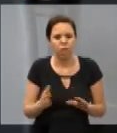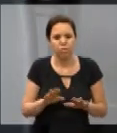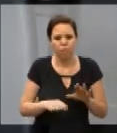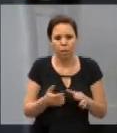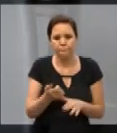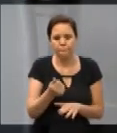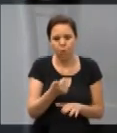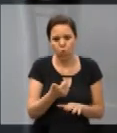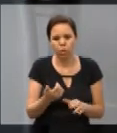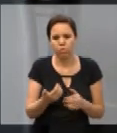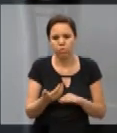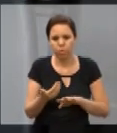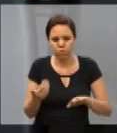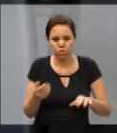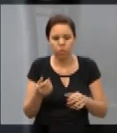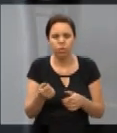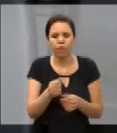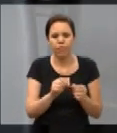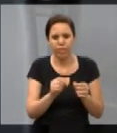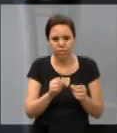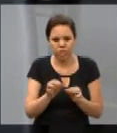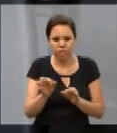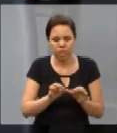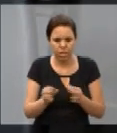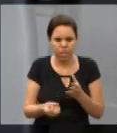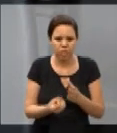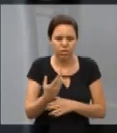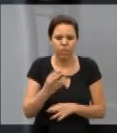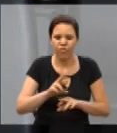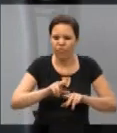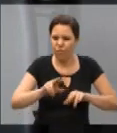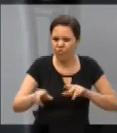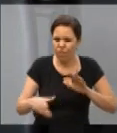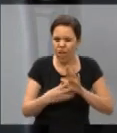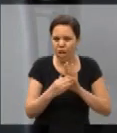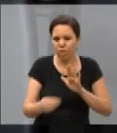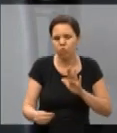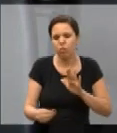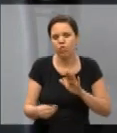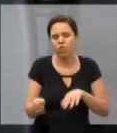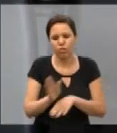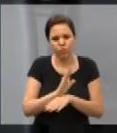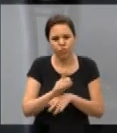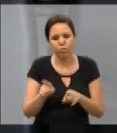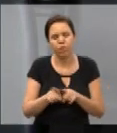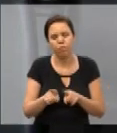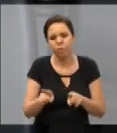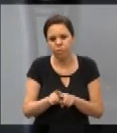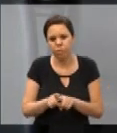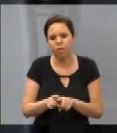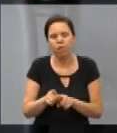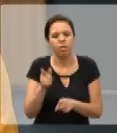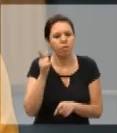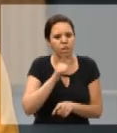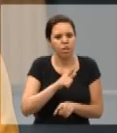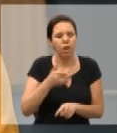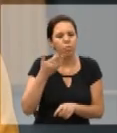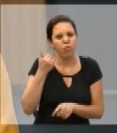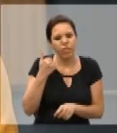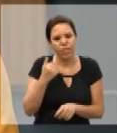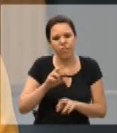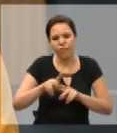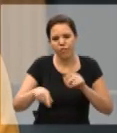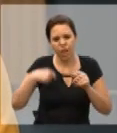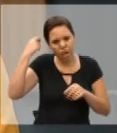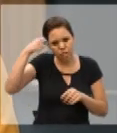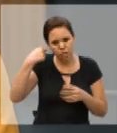tem muita gente produzindo, e vários estilos de filme. E isso é bom que está pegando muitos atores da região, isso é muito